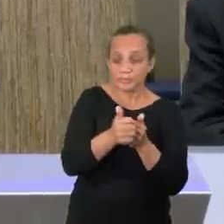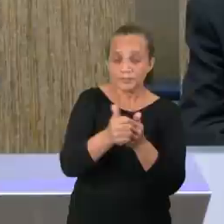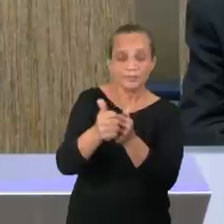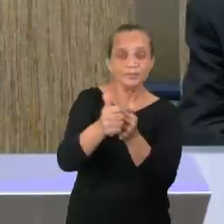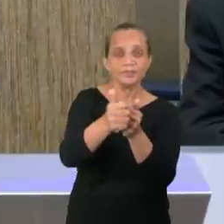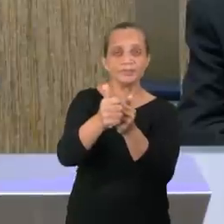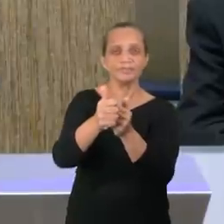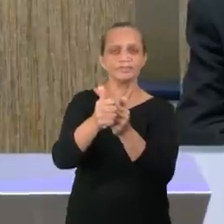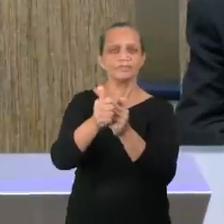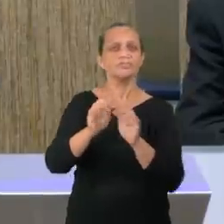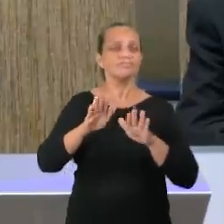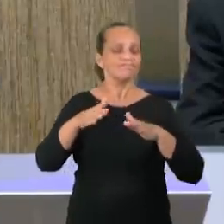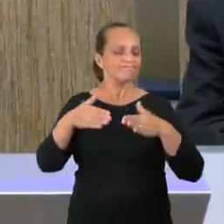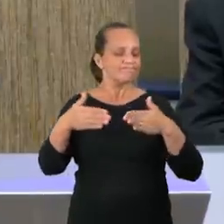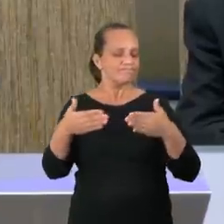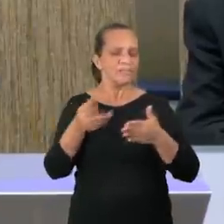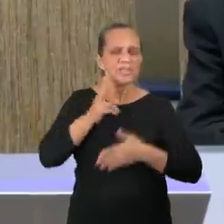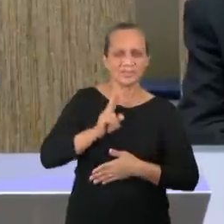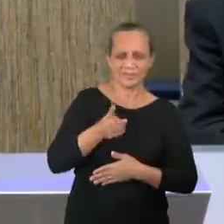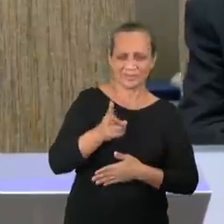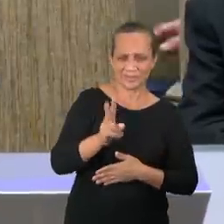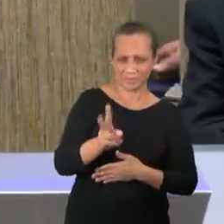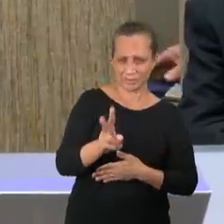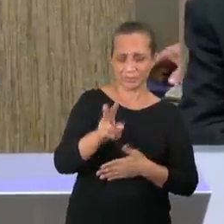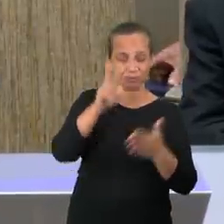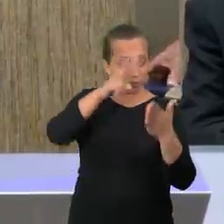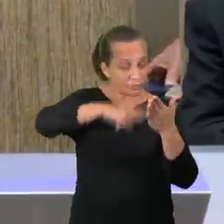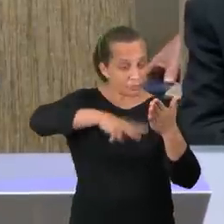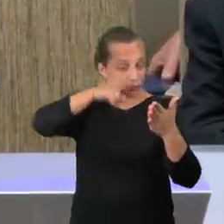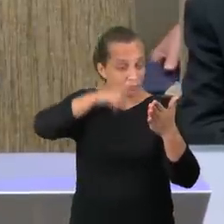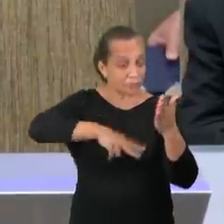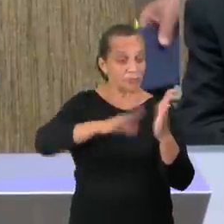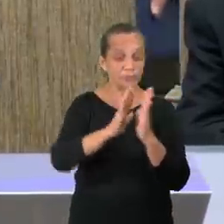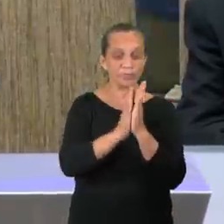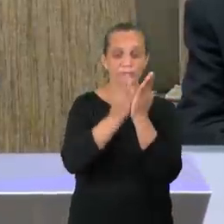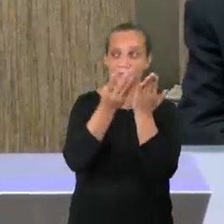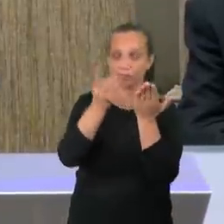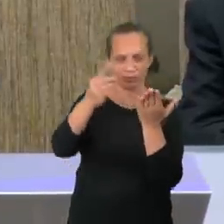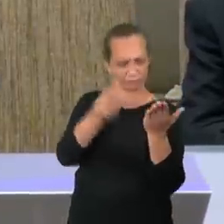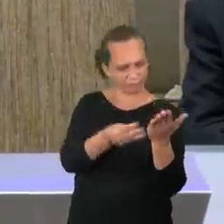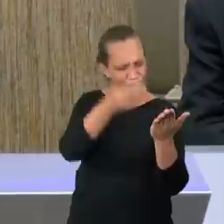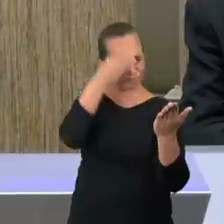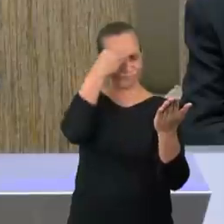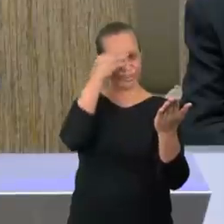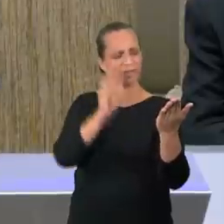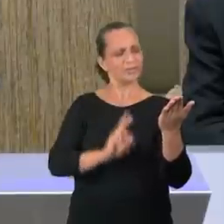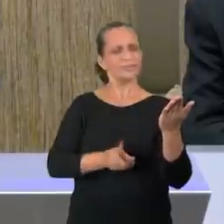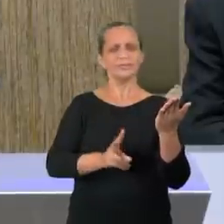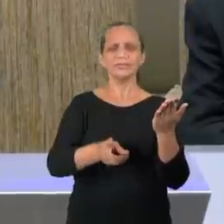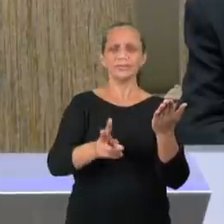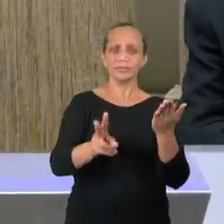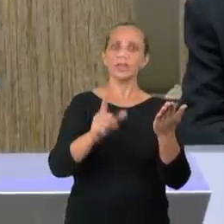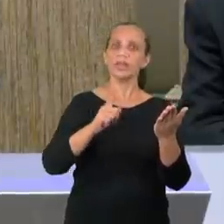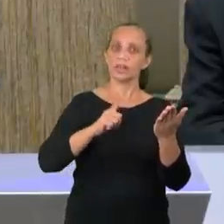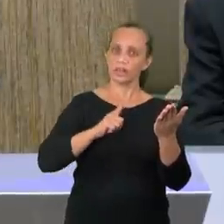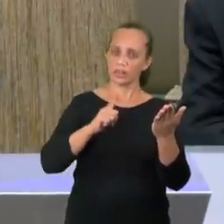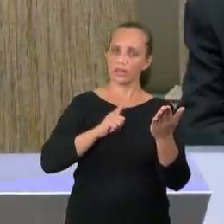que a gente lê a palavra de Deus, medita nela, é bom sempre ter o